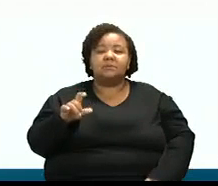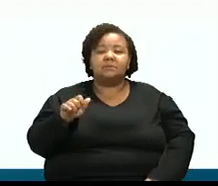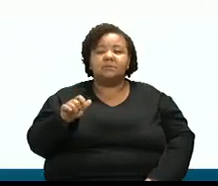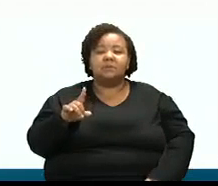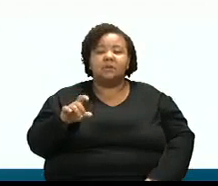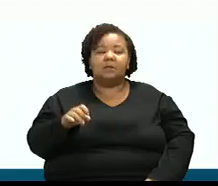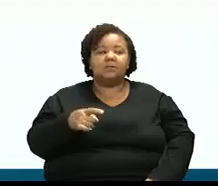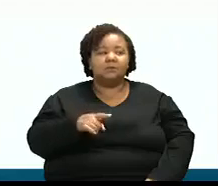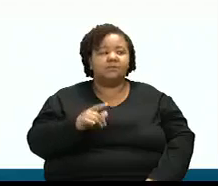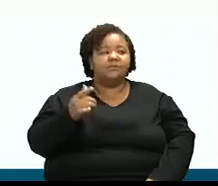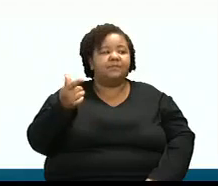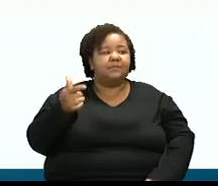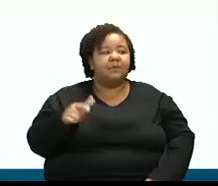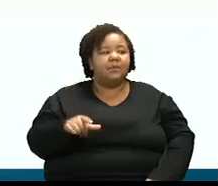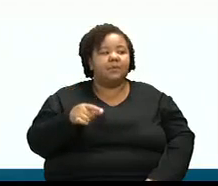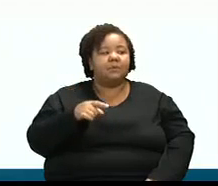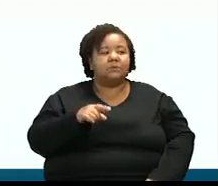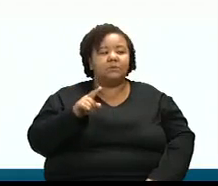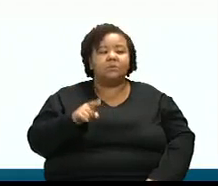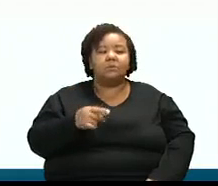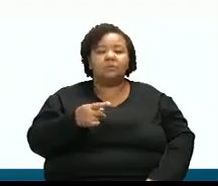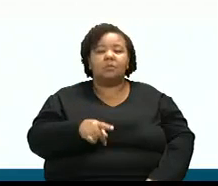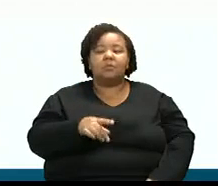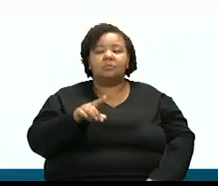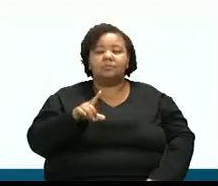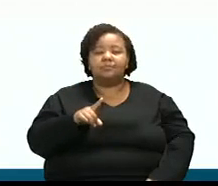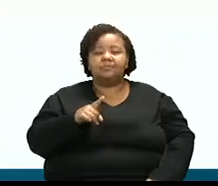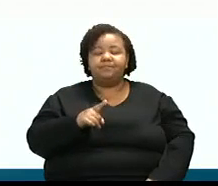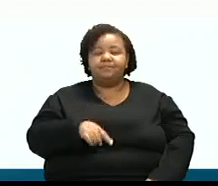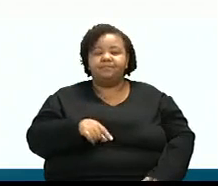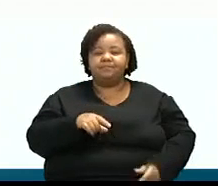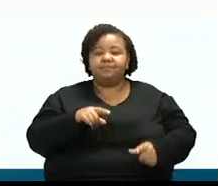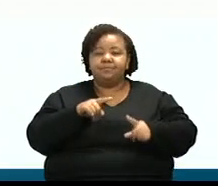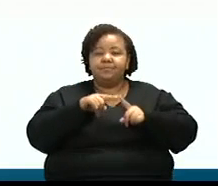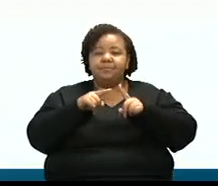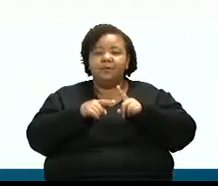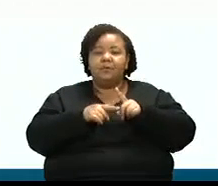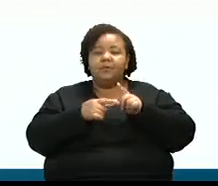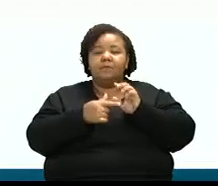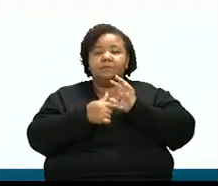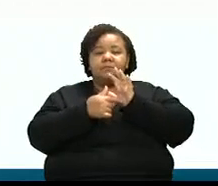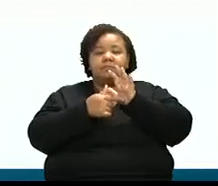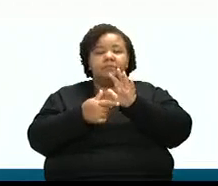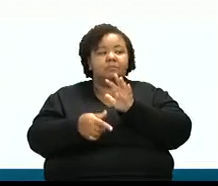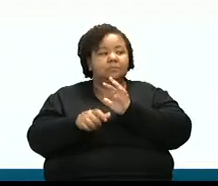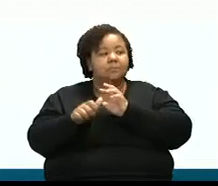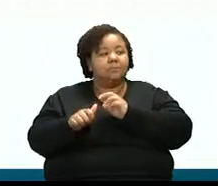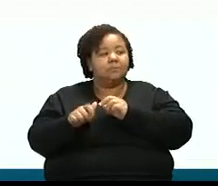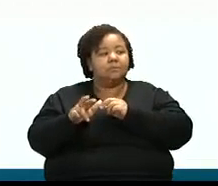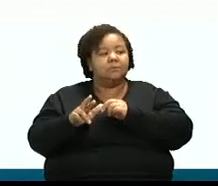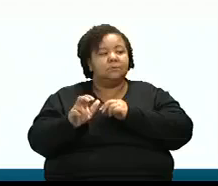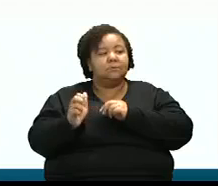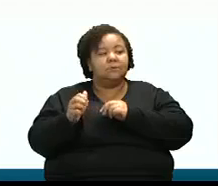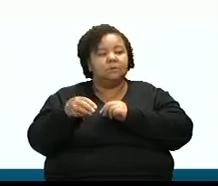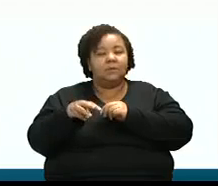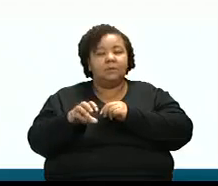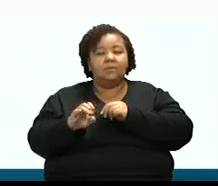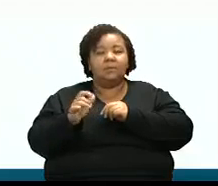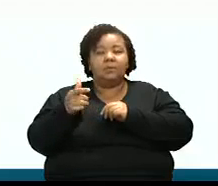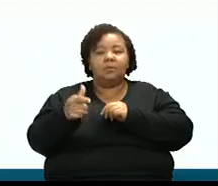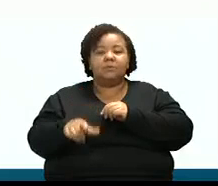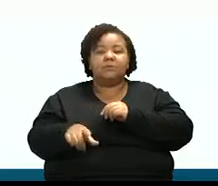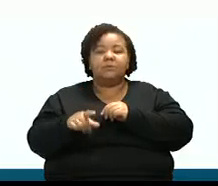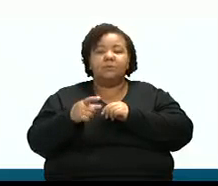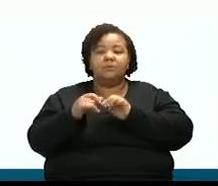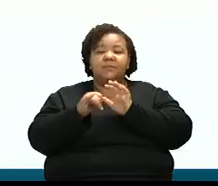integral dessa função densidade sobre a curva que descreve o arame, eu consigo identificar essa massa. Então, a